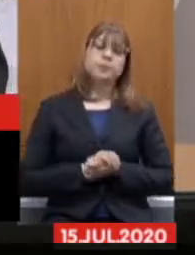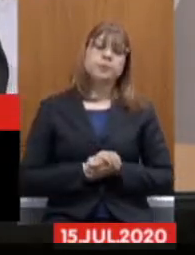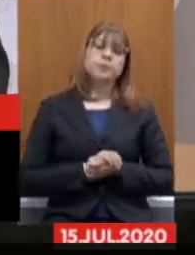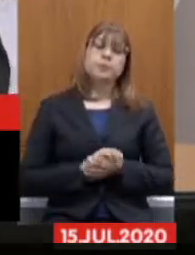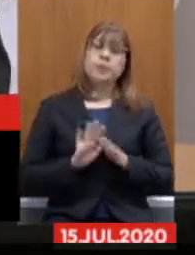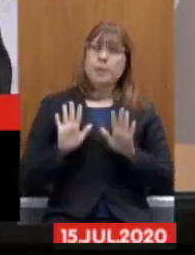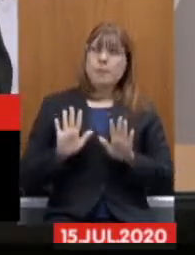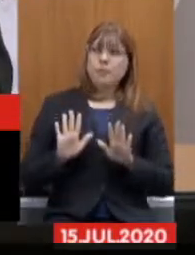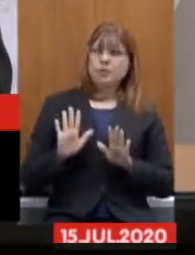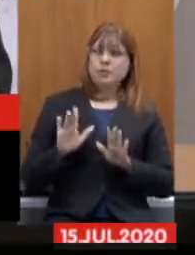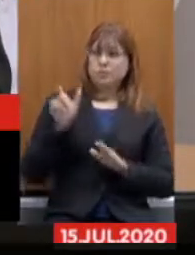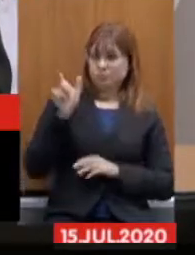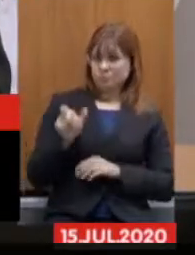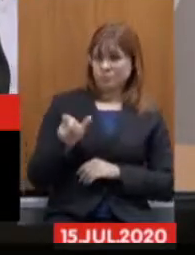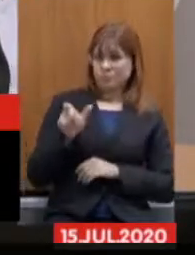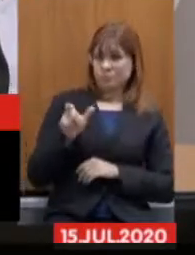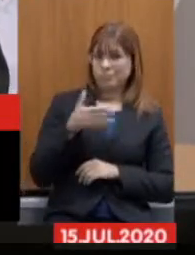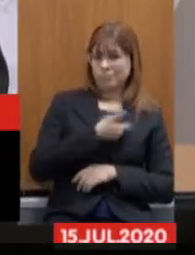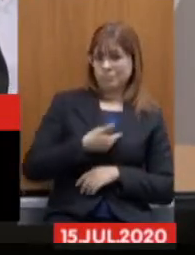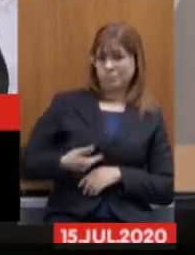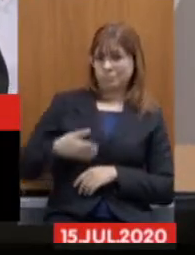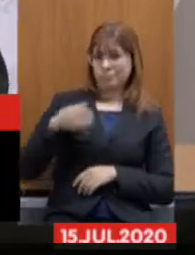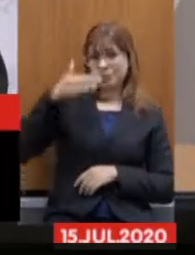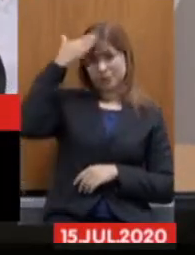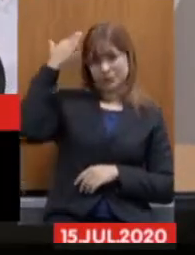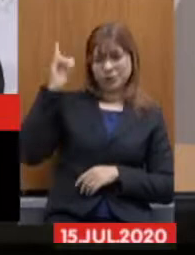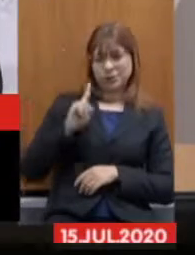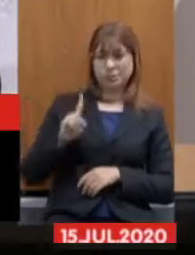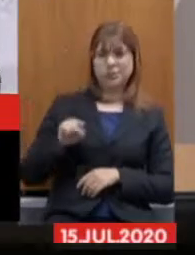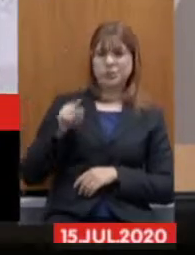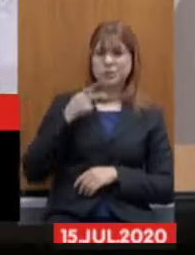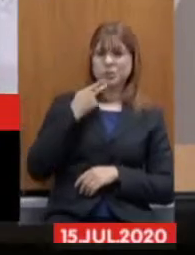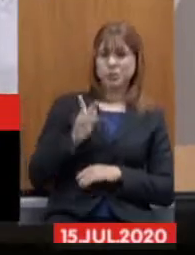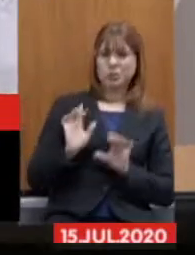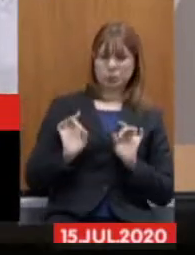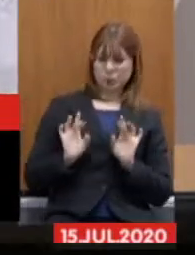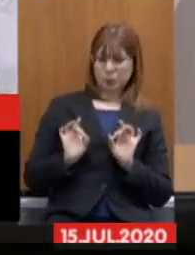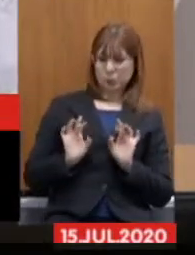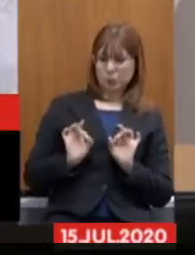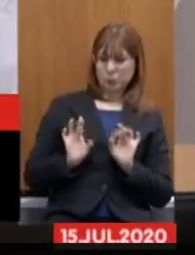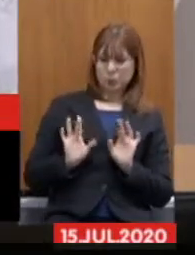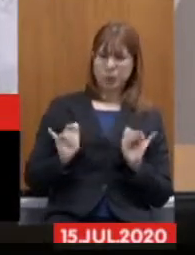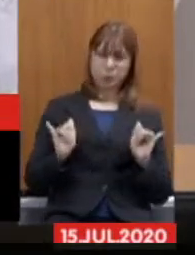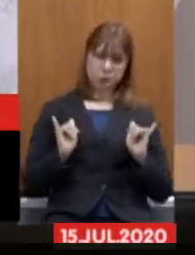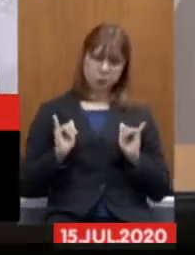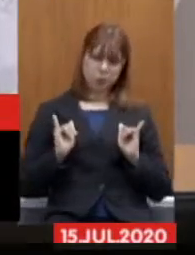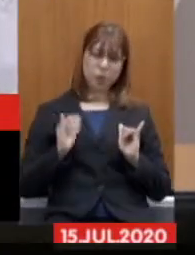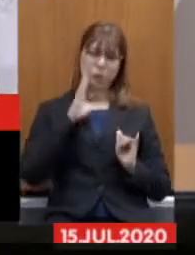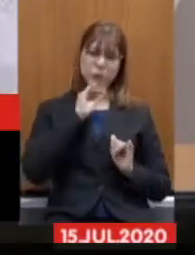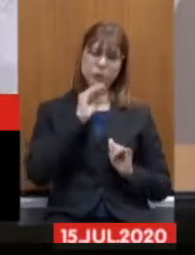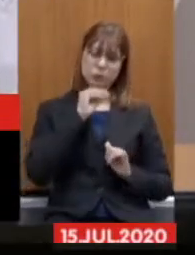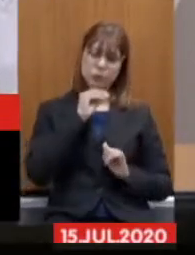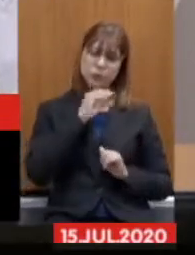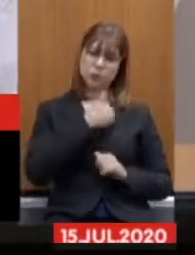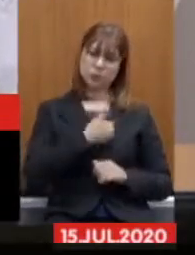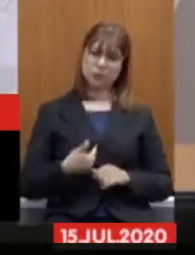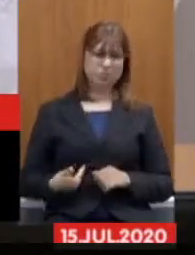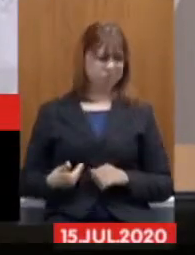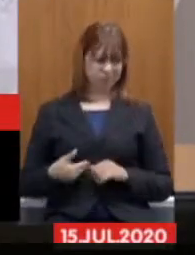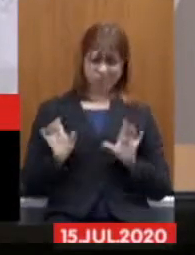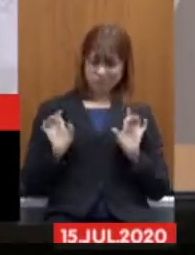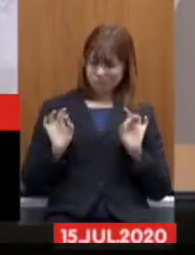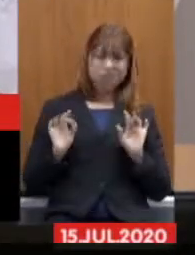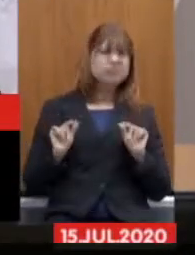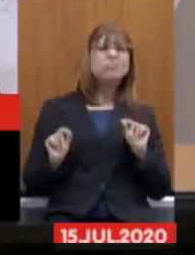e mais o governador o tema já foi dito aí ele falou de privilégio do servidor servidora que